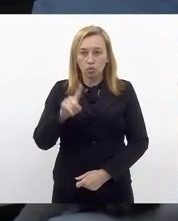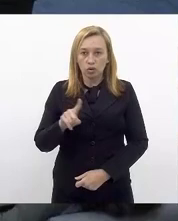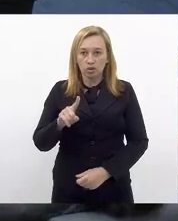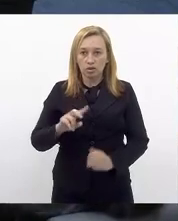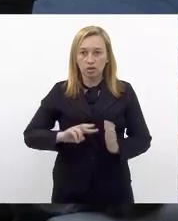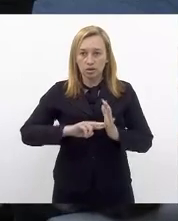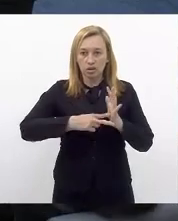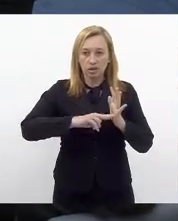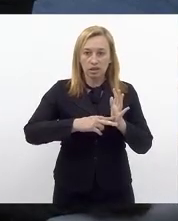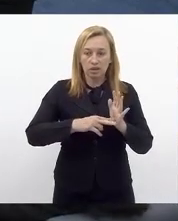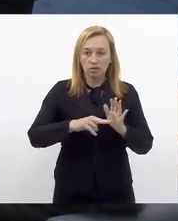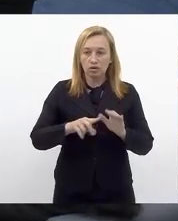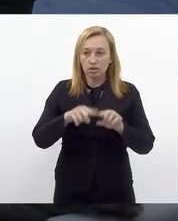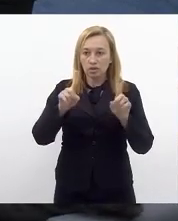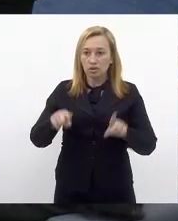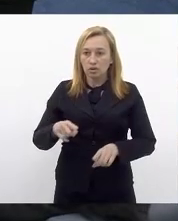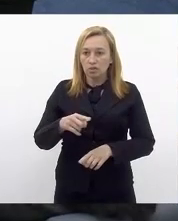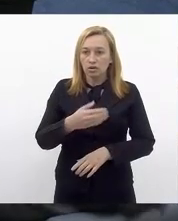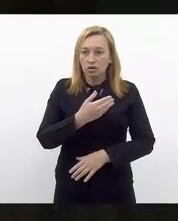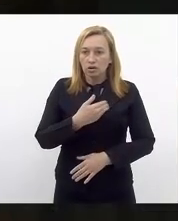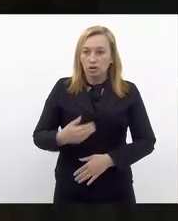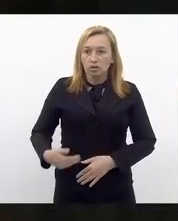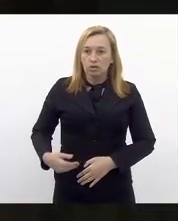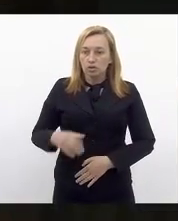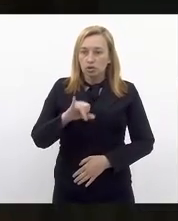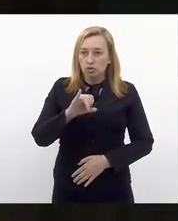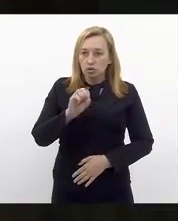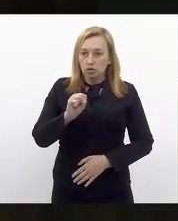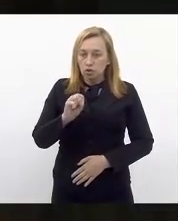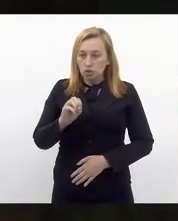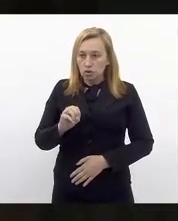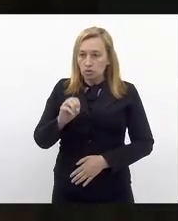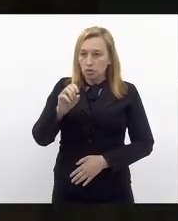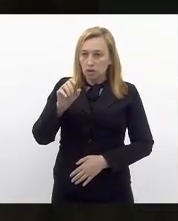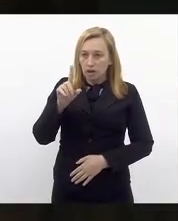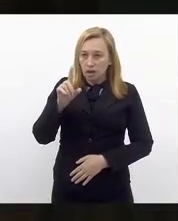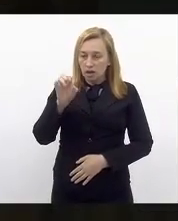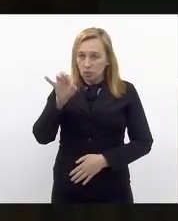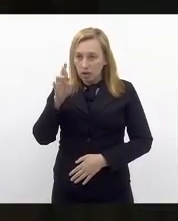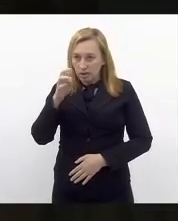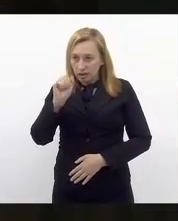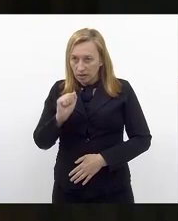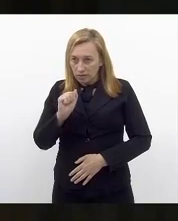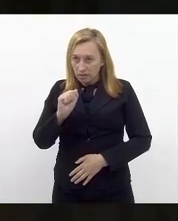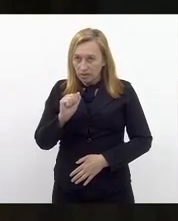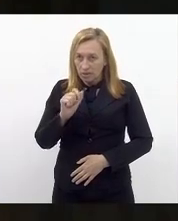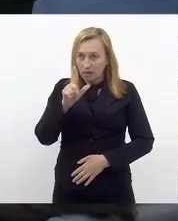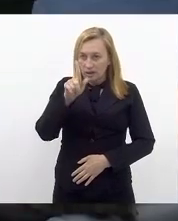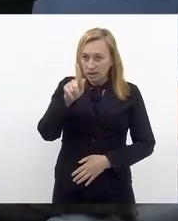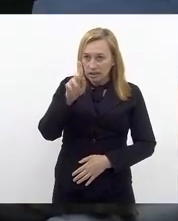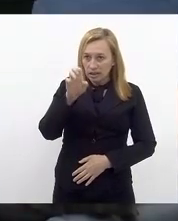sindicato servidores da carreira socioeducativo do Estado do Rio de Janeiro assim de gases